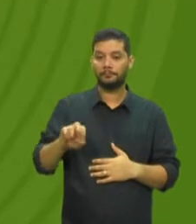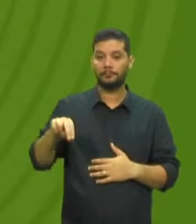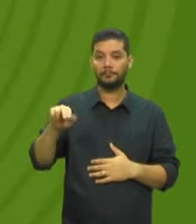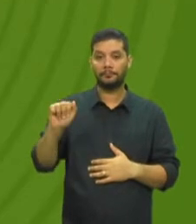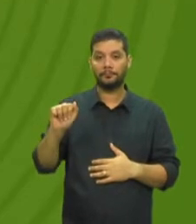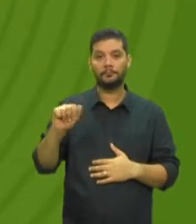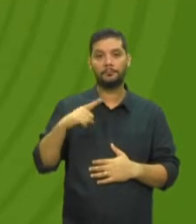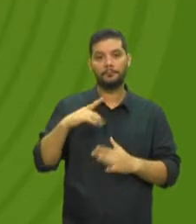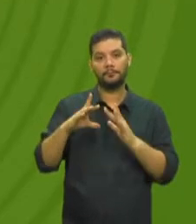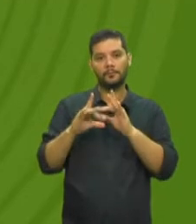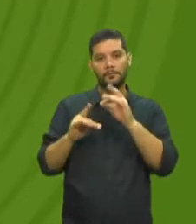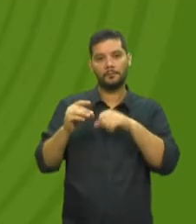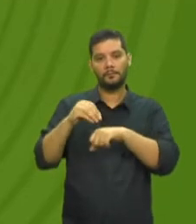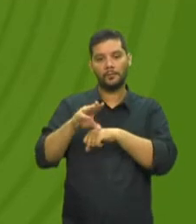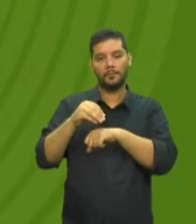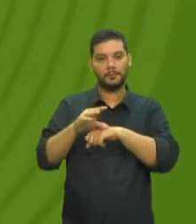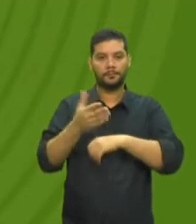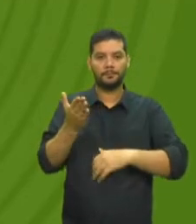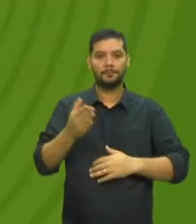esse programa. É com você, Ona.